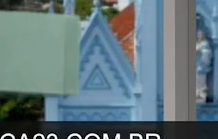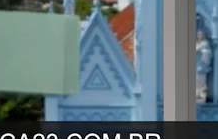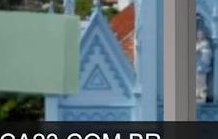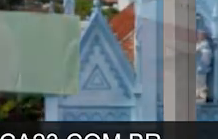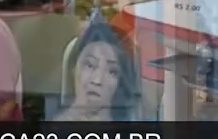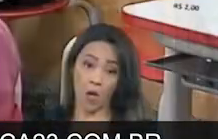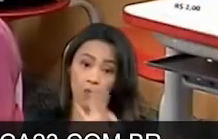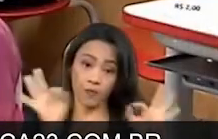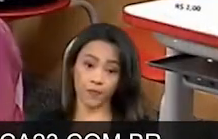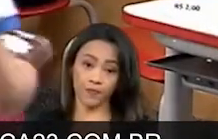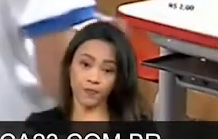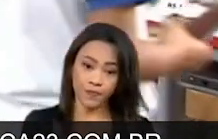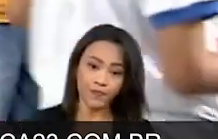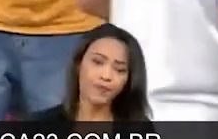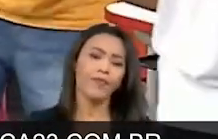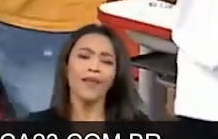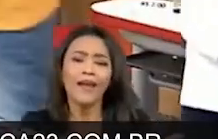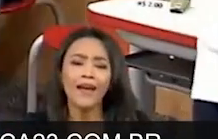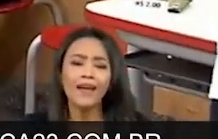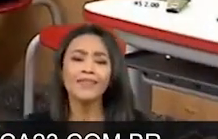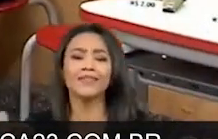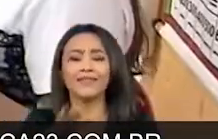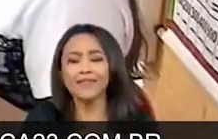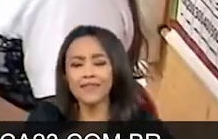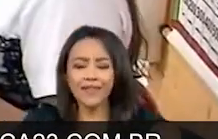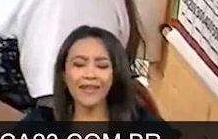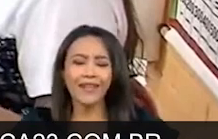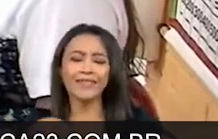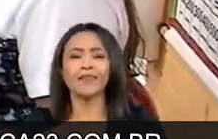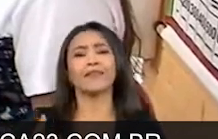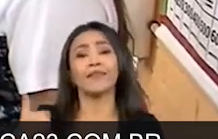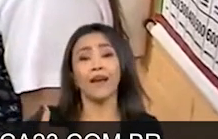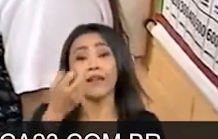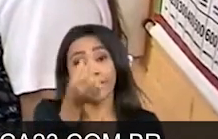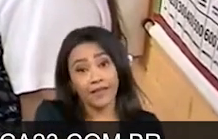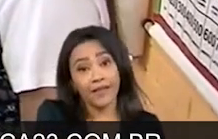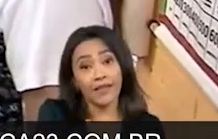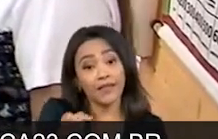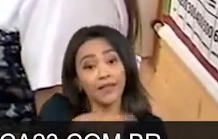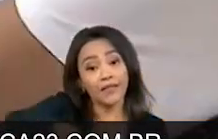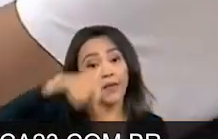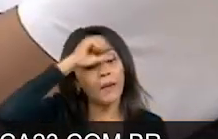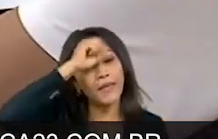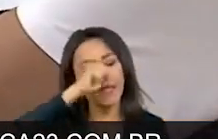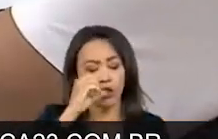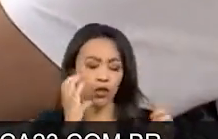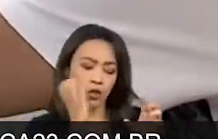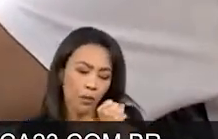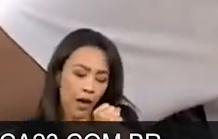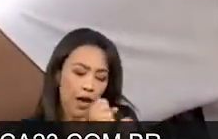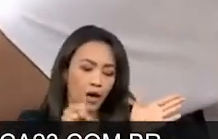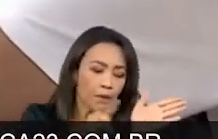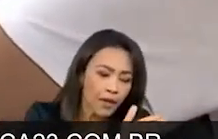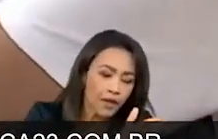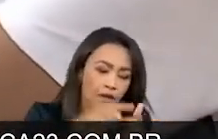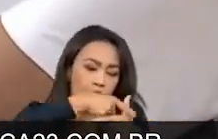bacana, veja só. Essa turminha aí tem 6 anos. Está começando a aprender a somar, subtrair,